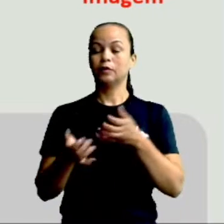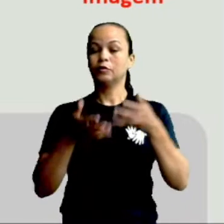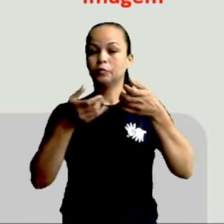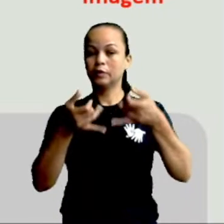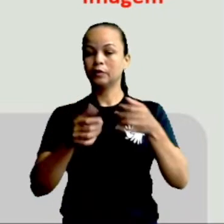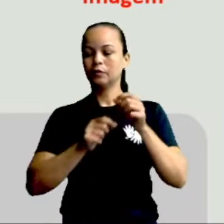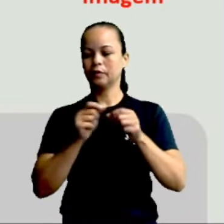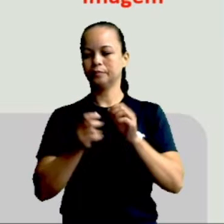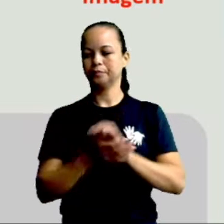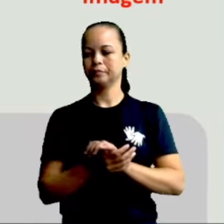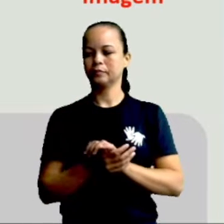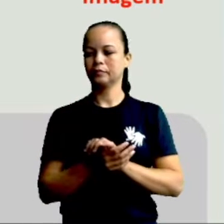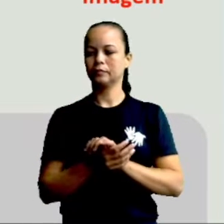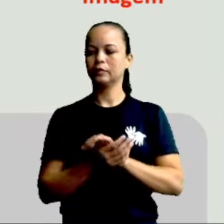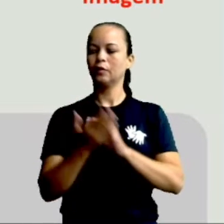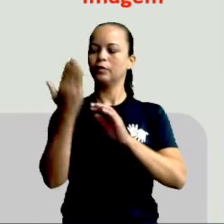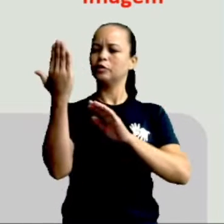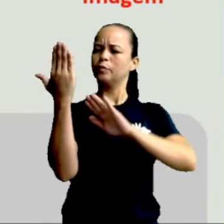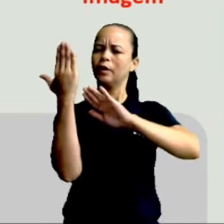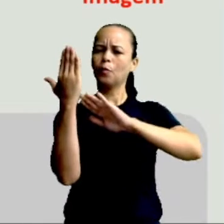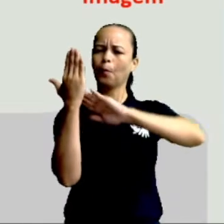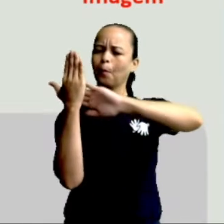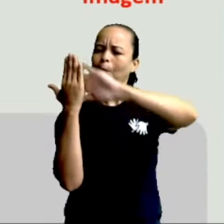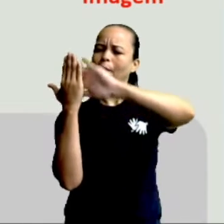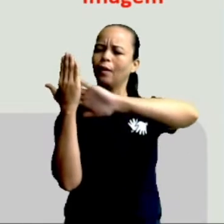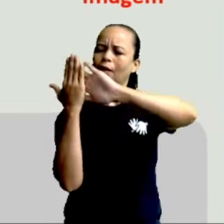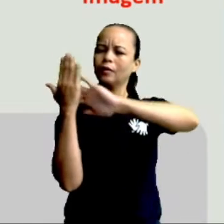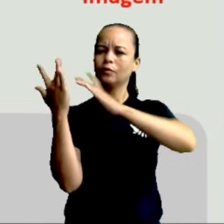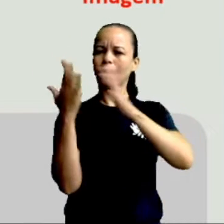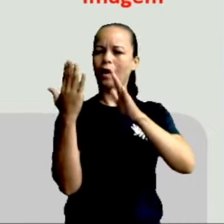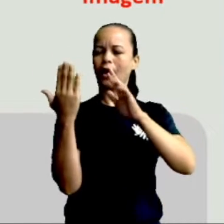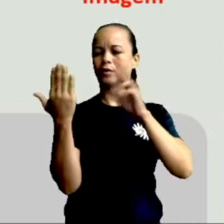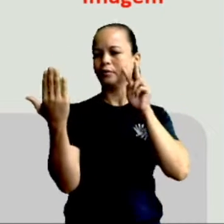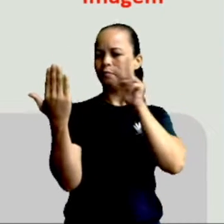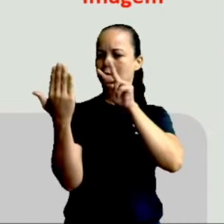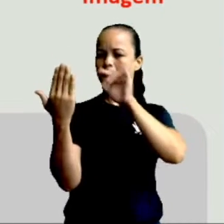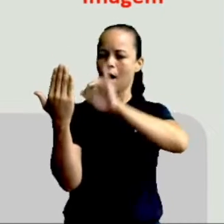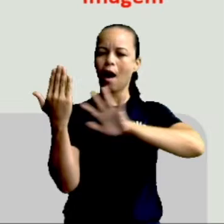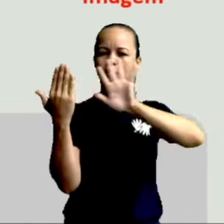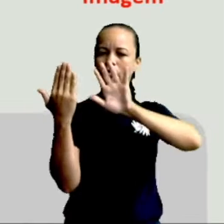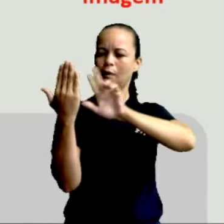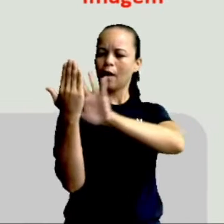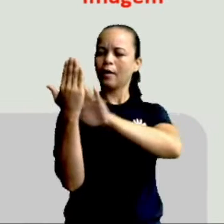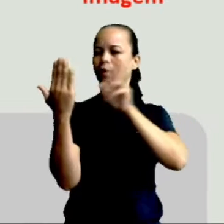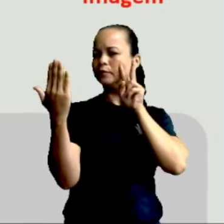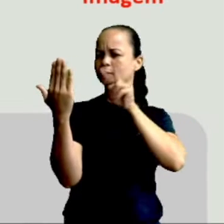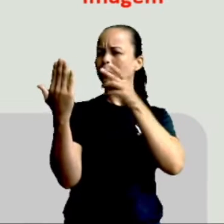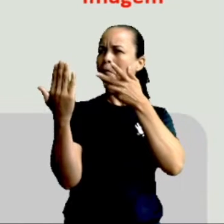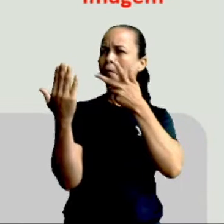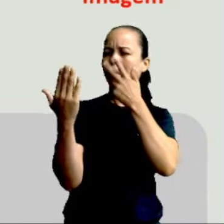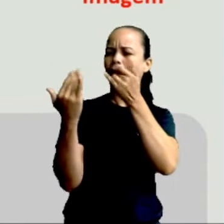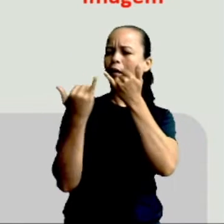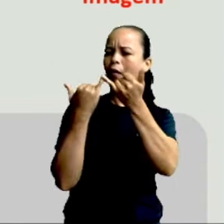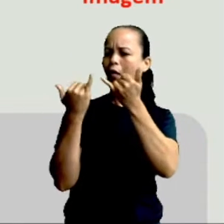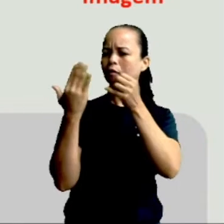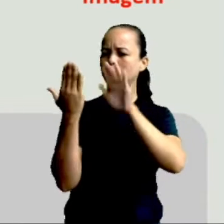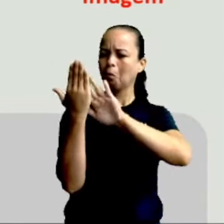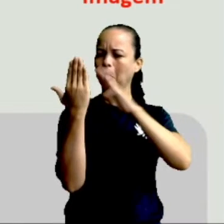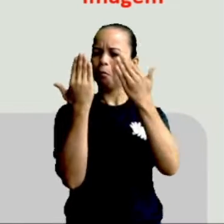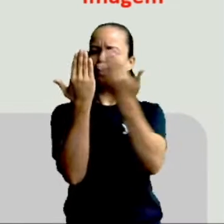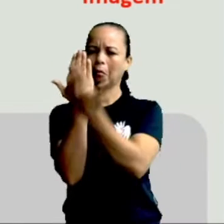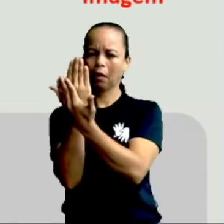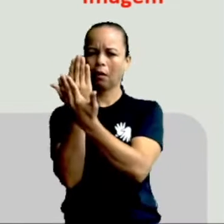ó, em um espelho plano as imagens parecem estar atrás do espelho. Isso acontece por quê? Porque os olhos e o